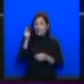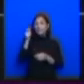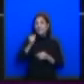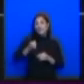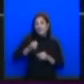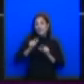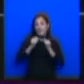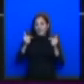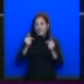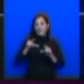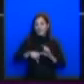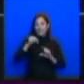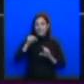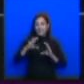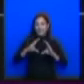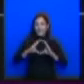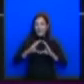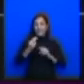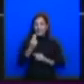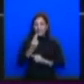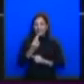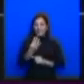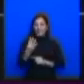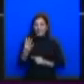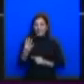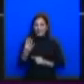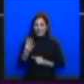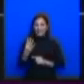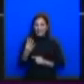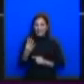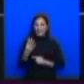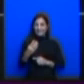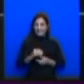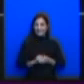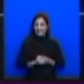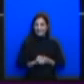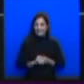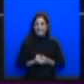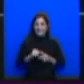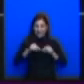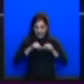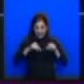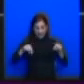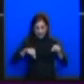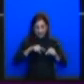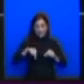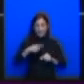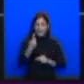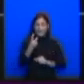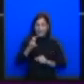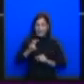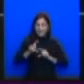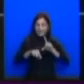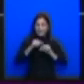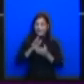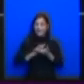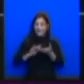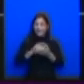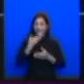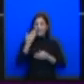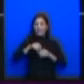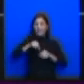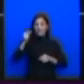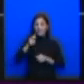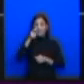número da sorte? Bola sorteada 24. Bola 24. Temos todas as 15 dezenas da Loto Fácil da Independência.